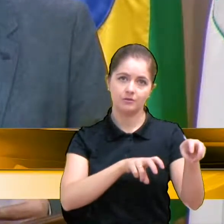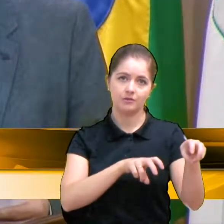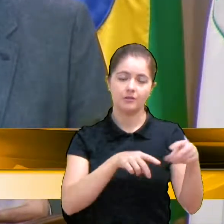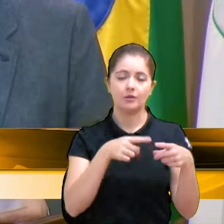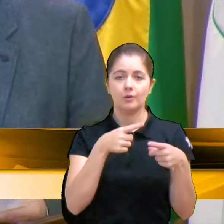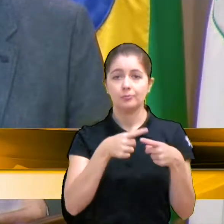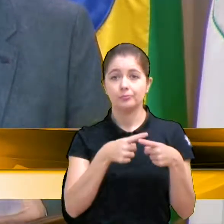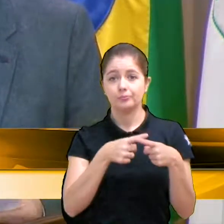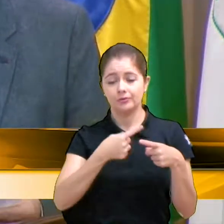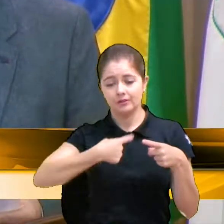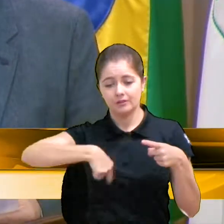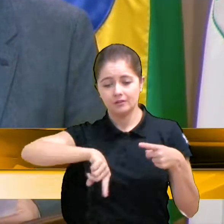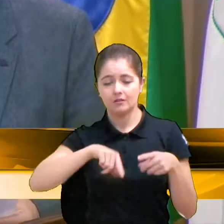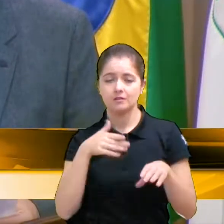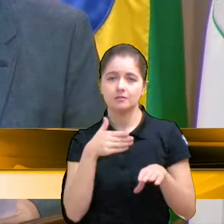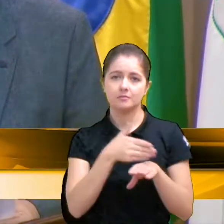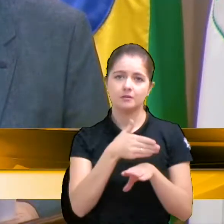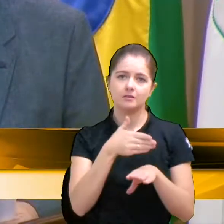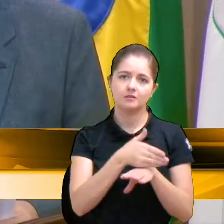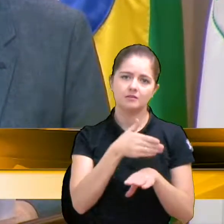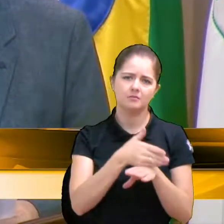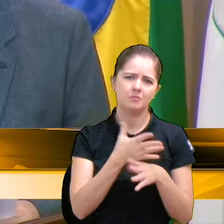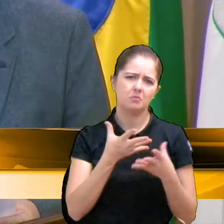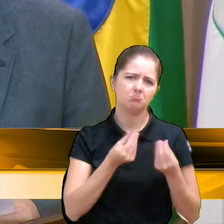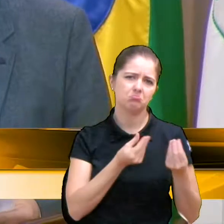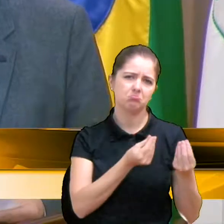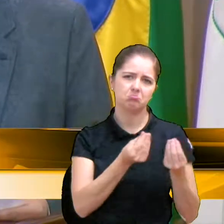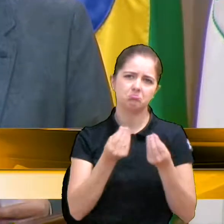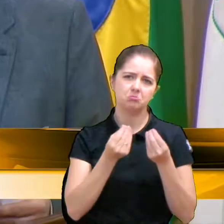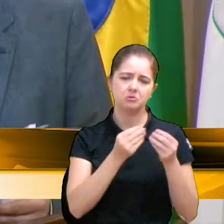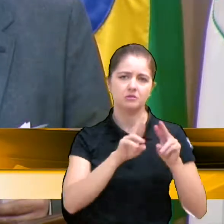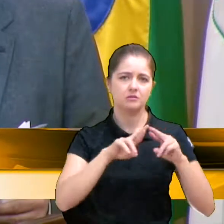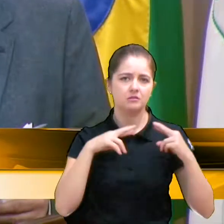tem participado de vários encontros, né?